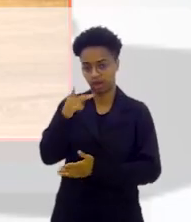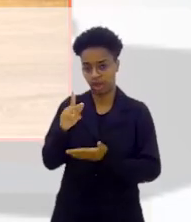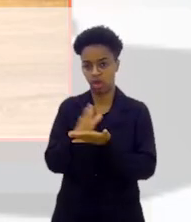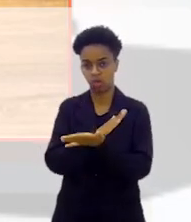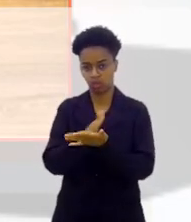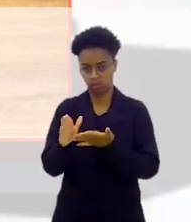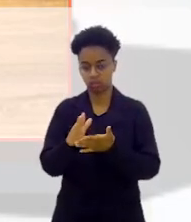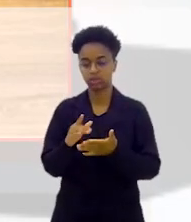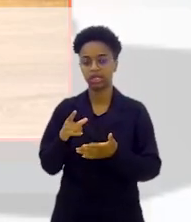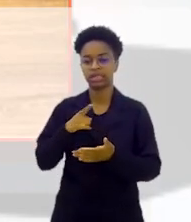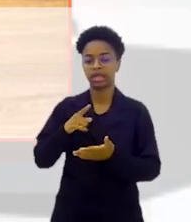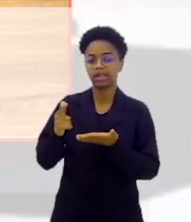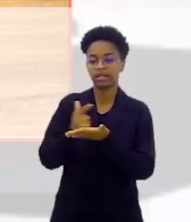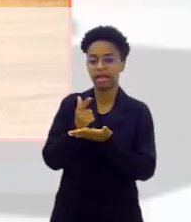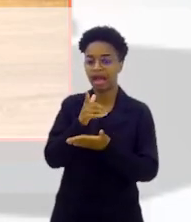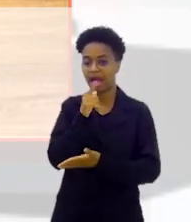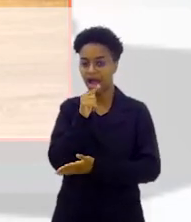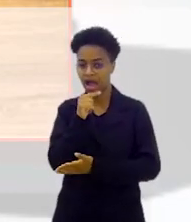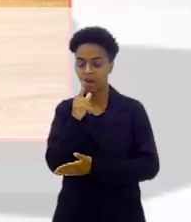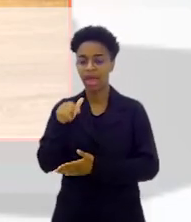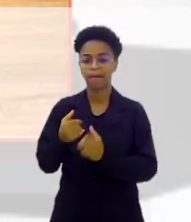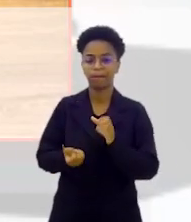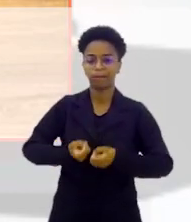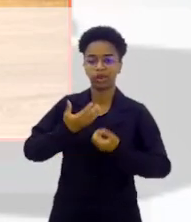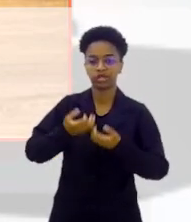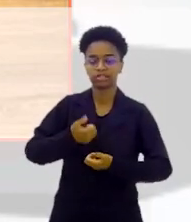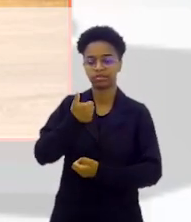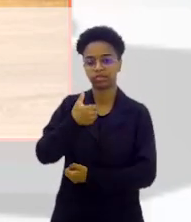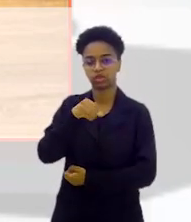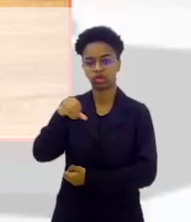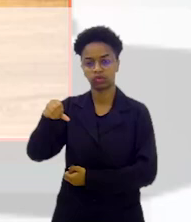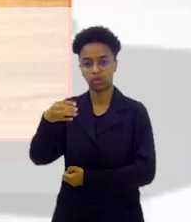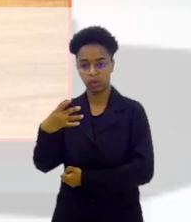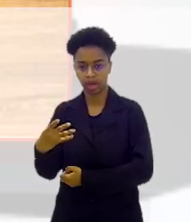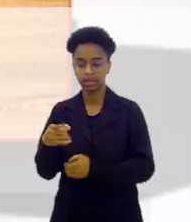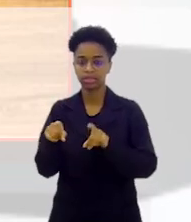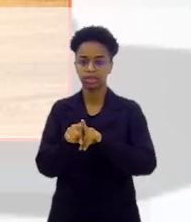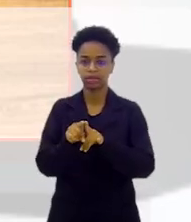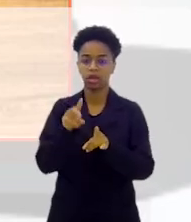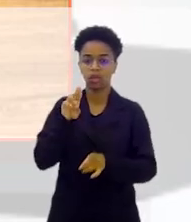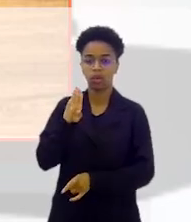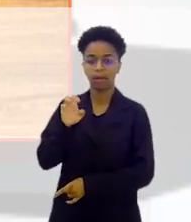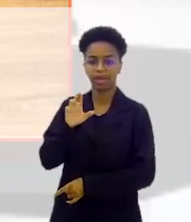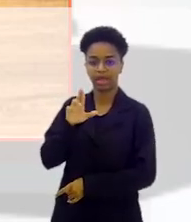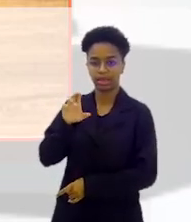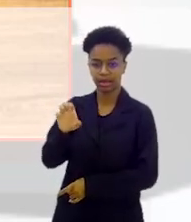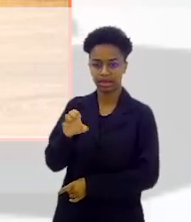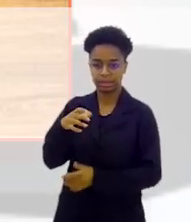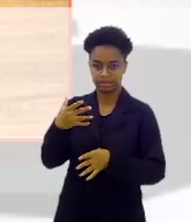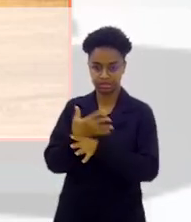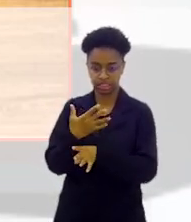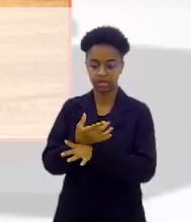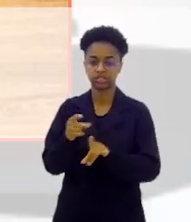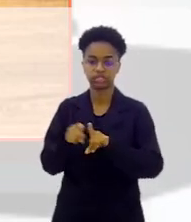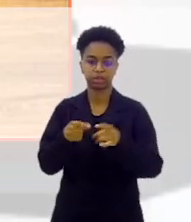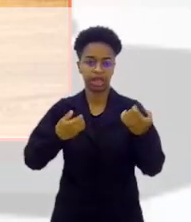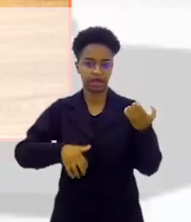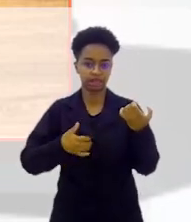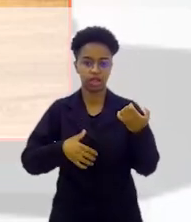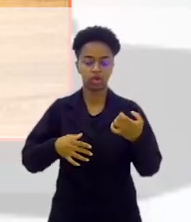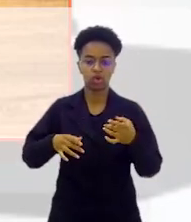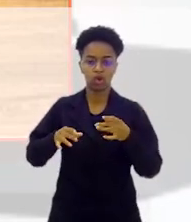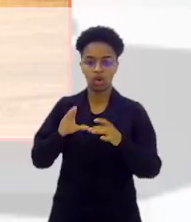citar alguns, o Livro das Águas, que é uma poesia de 94, o Úbere da Cidade,